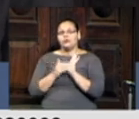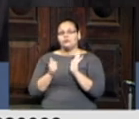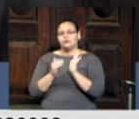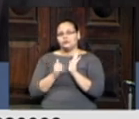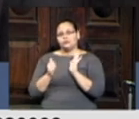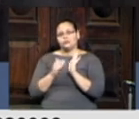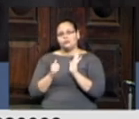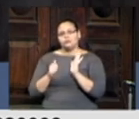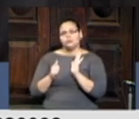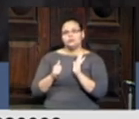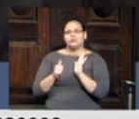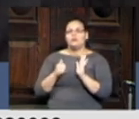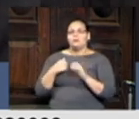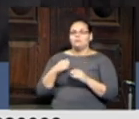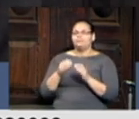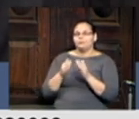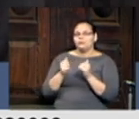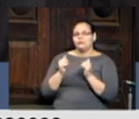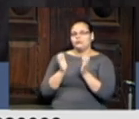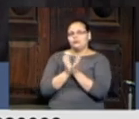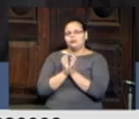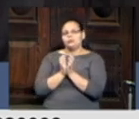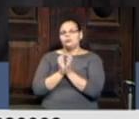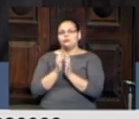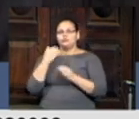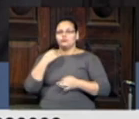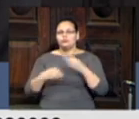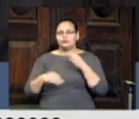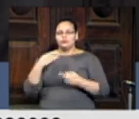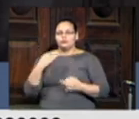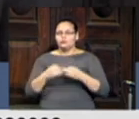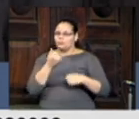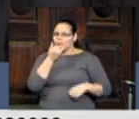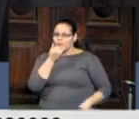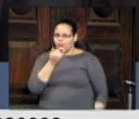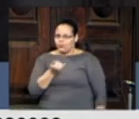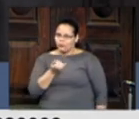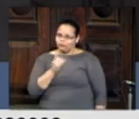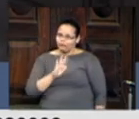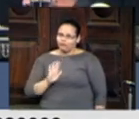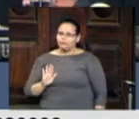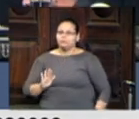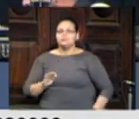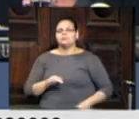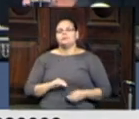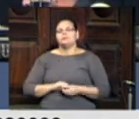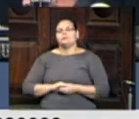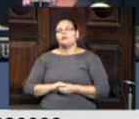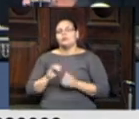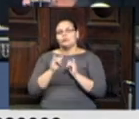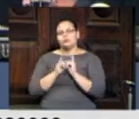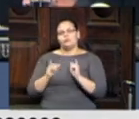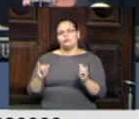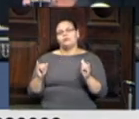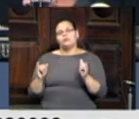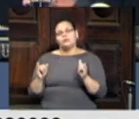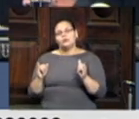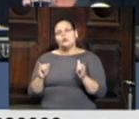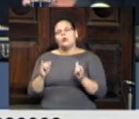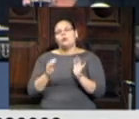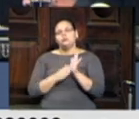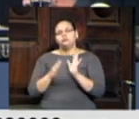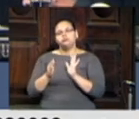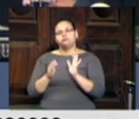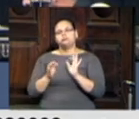bem. Ele tem que ir à Comissão de Constituição e Justiça. Então o senhor me perdoe. À vontade, deputado. Anuncio